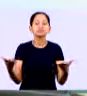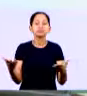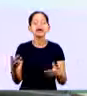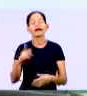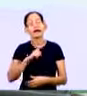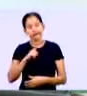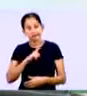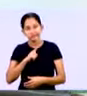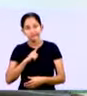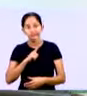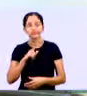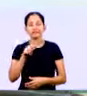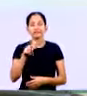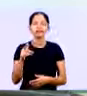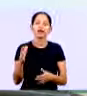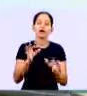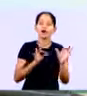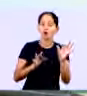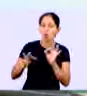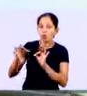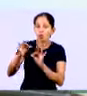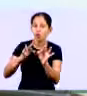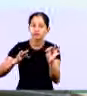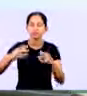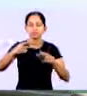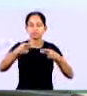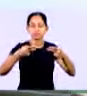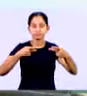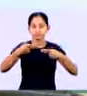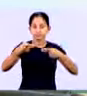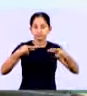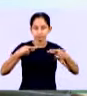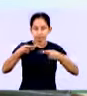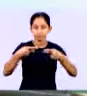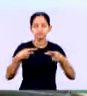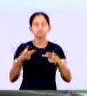A gente organiza-se o planejamento